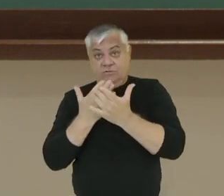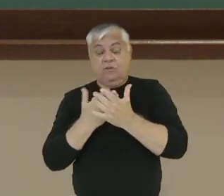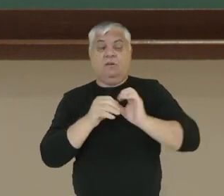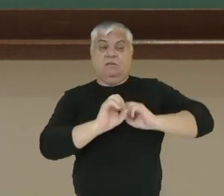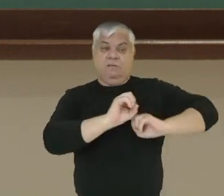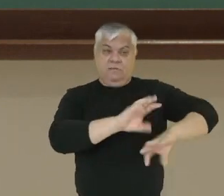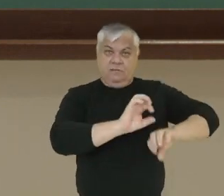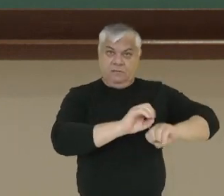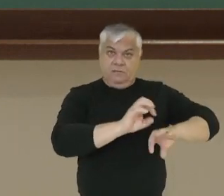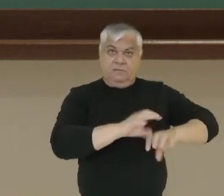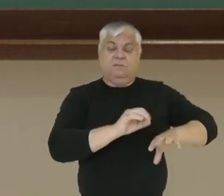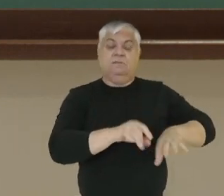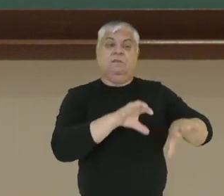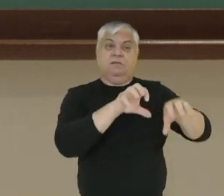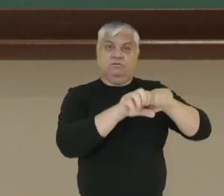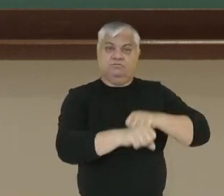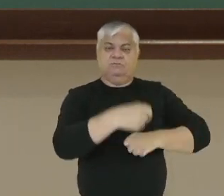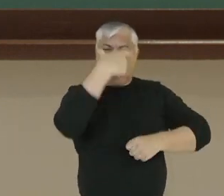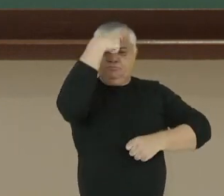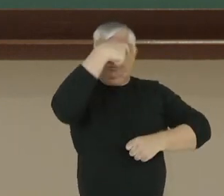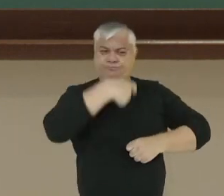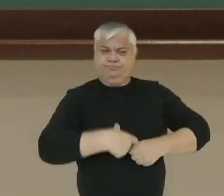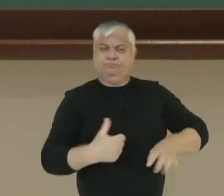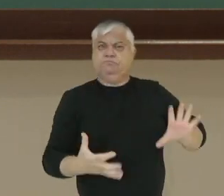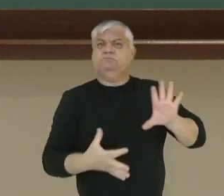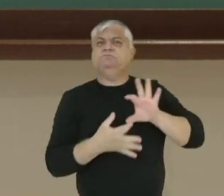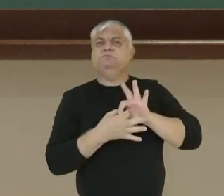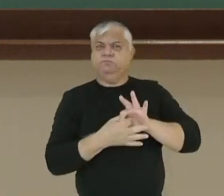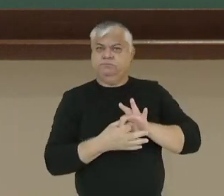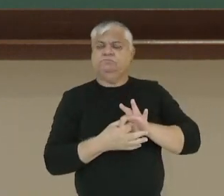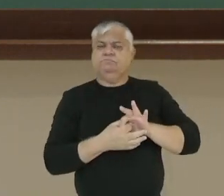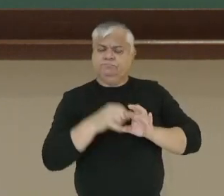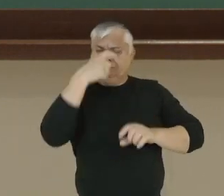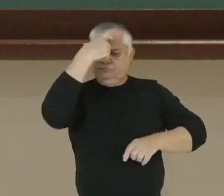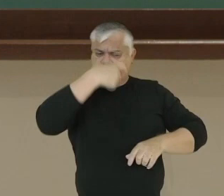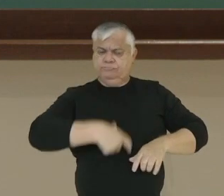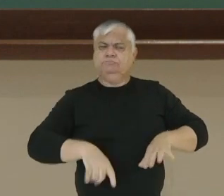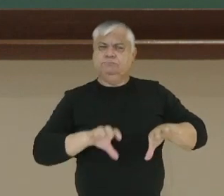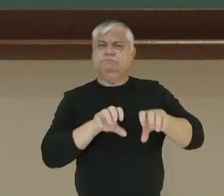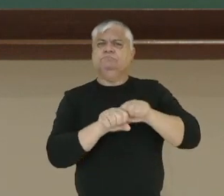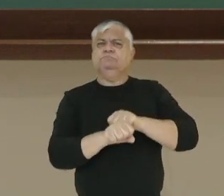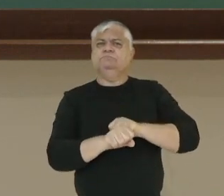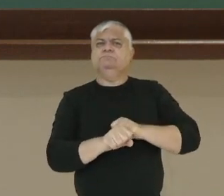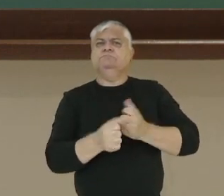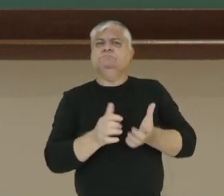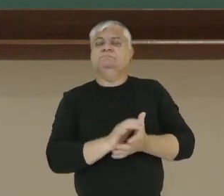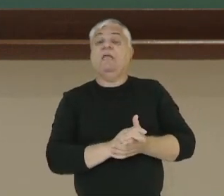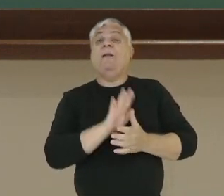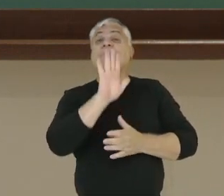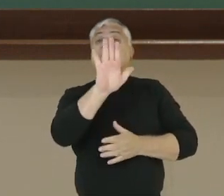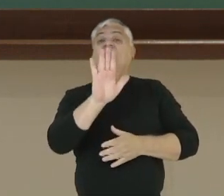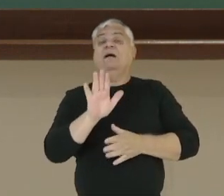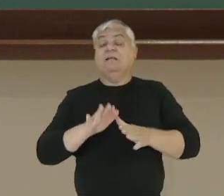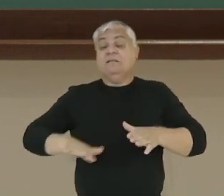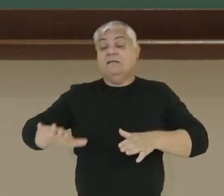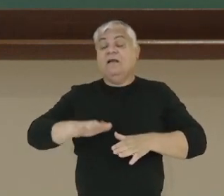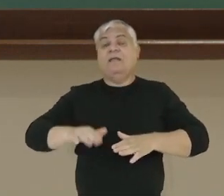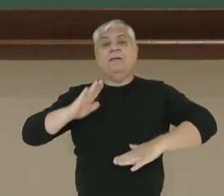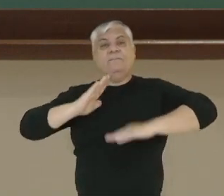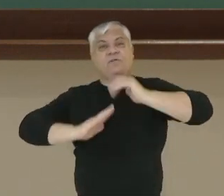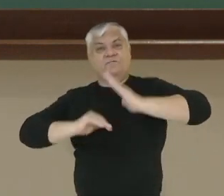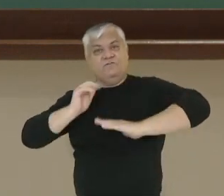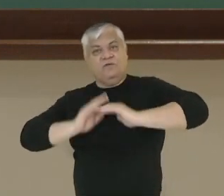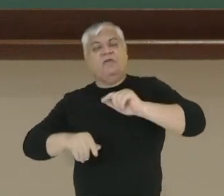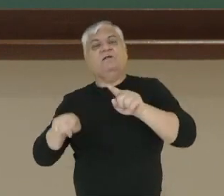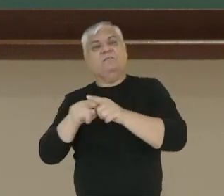educa para a formação geral do ser humano, para a formação geral do indivíduo. Mas a profissionalização